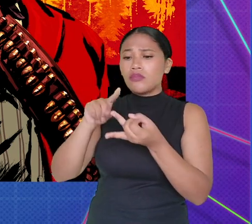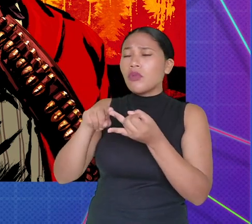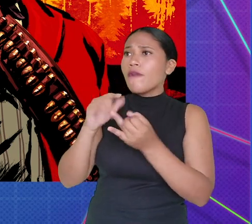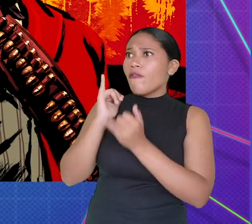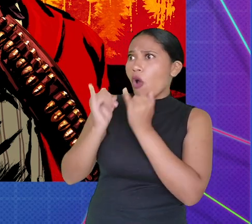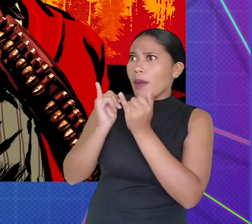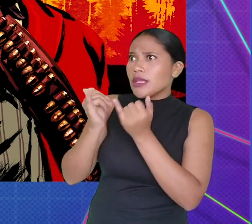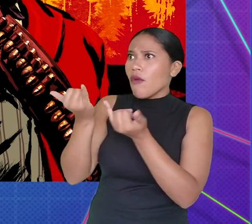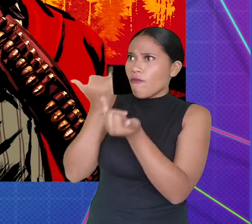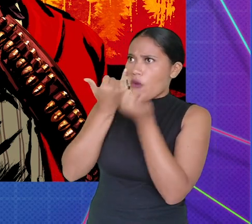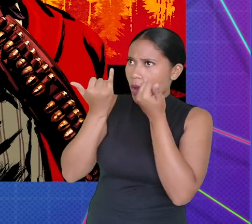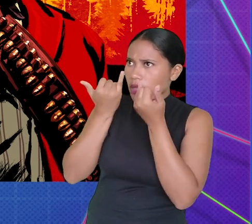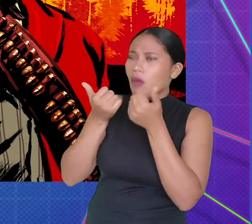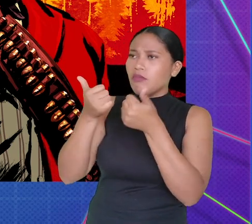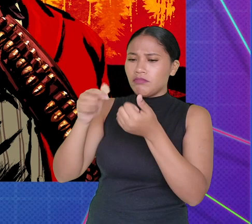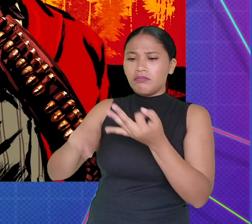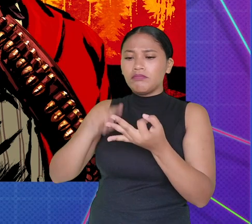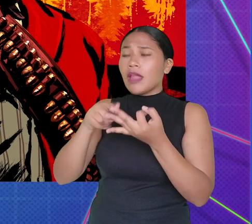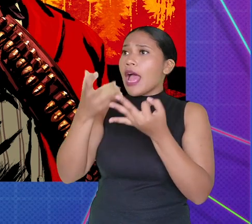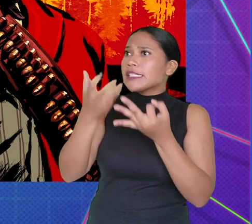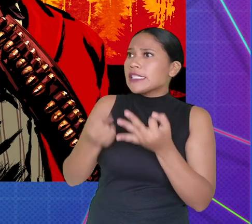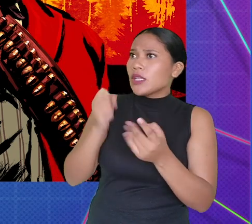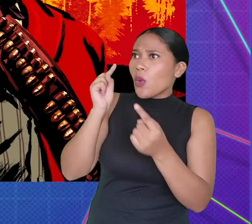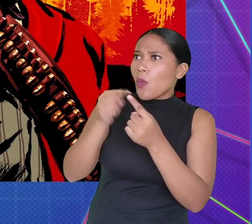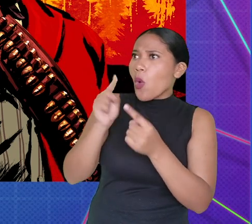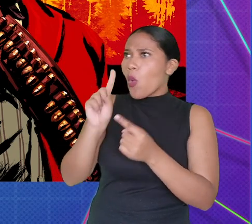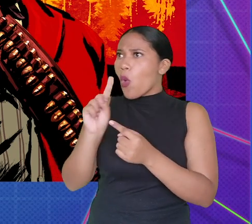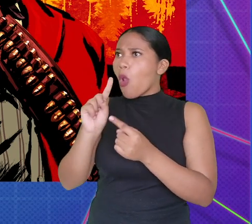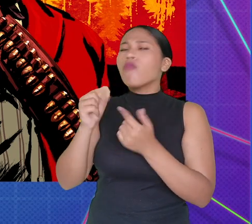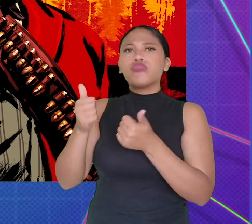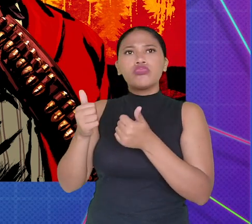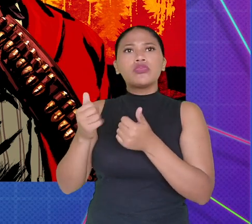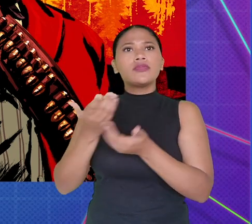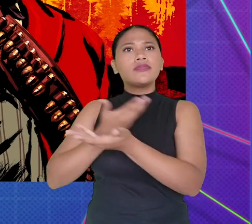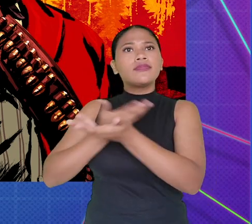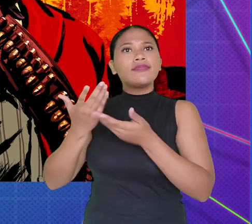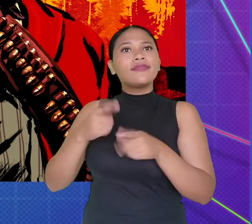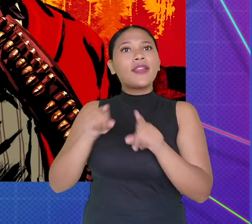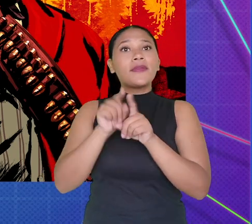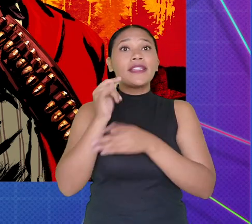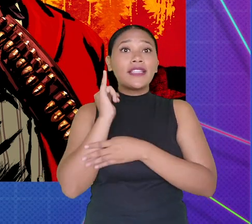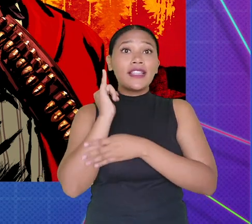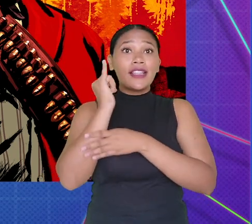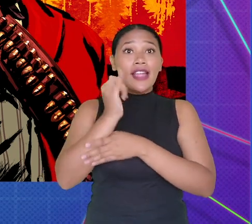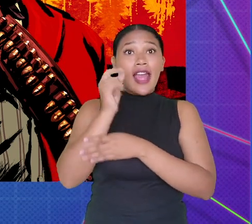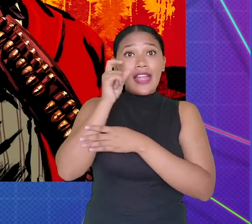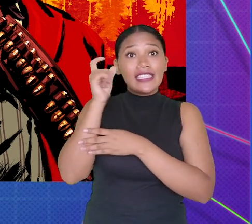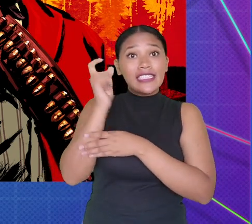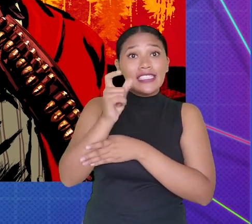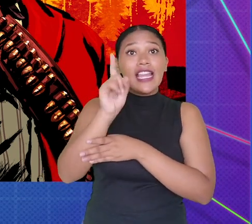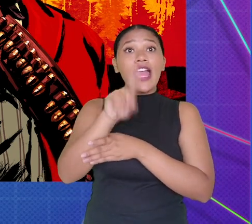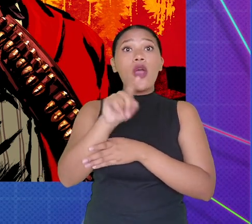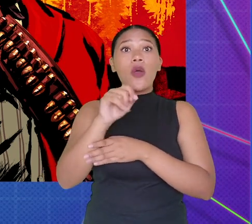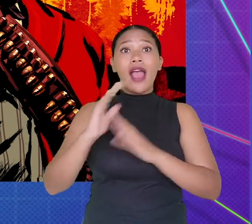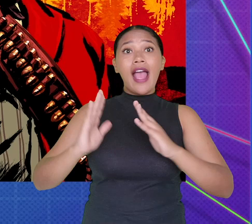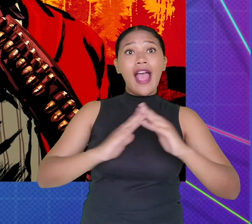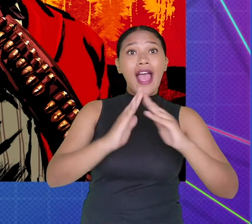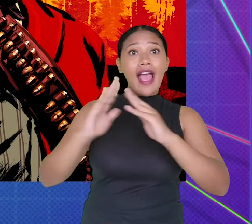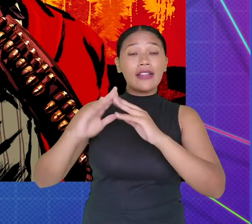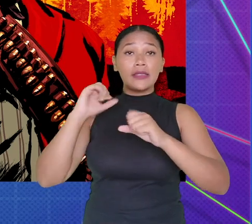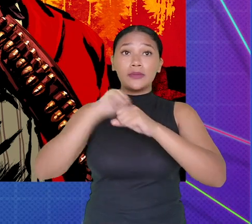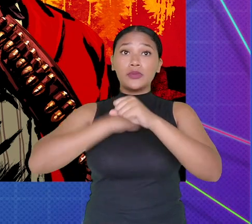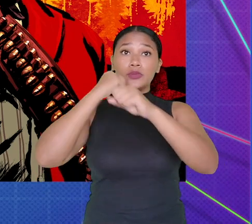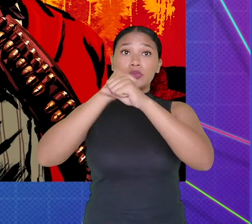ou comprando produtos, trocando informações, aceitando ou recusando missões. Outra interação interessante é o processo de construção